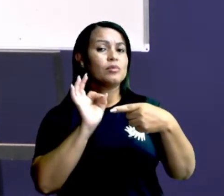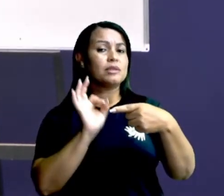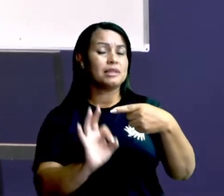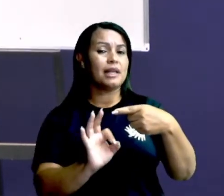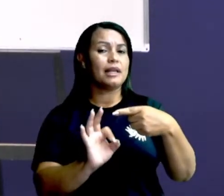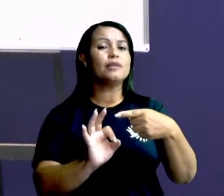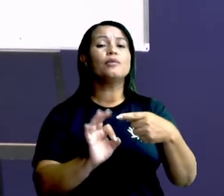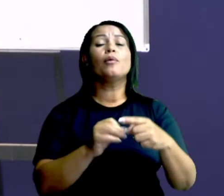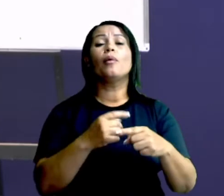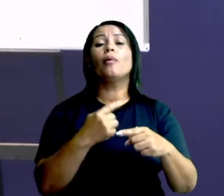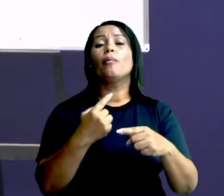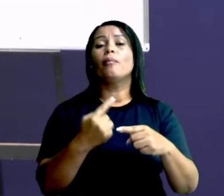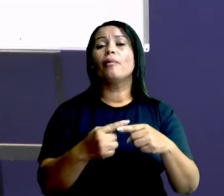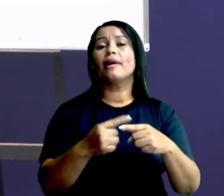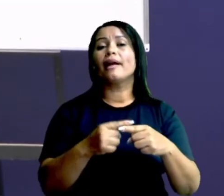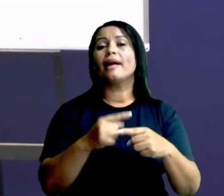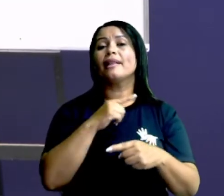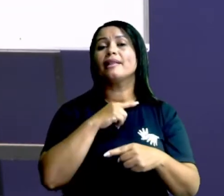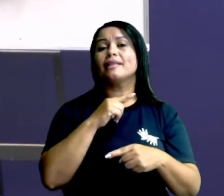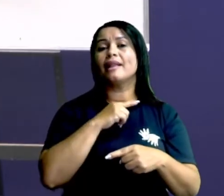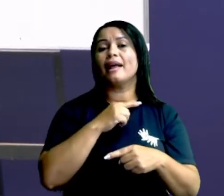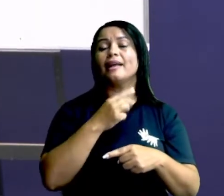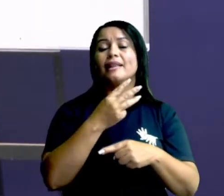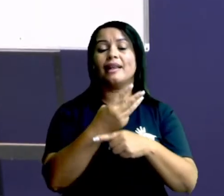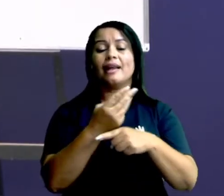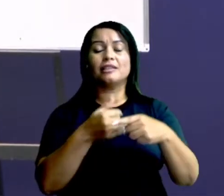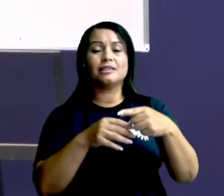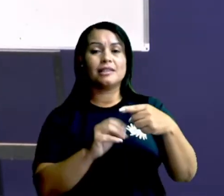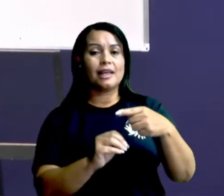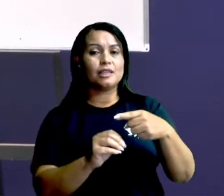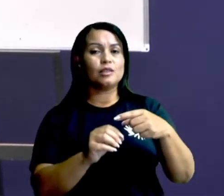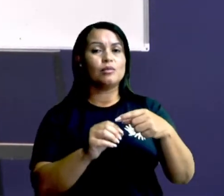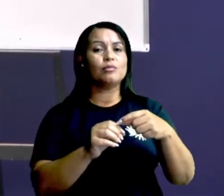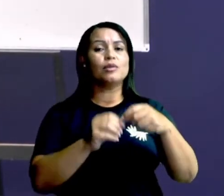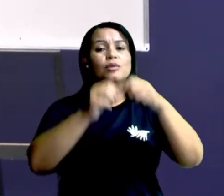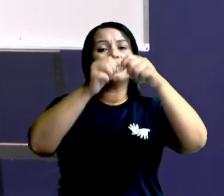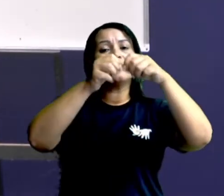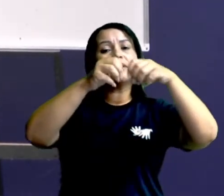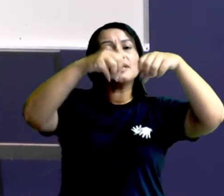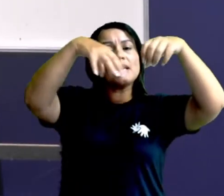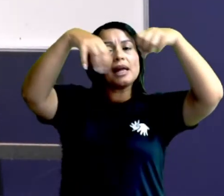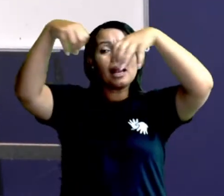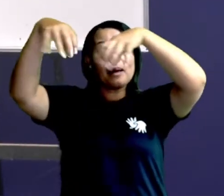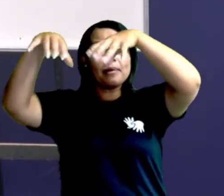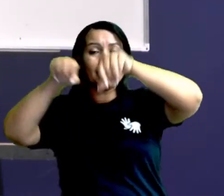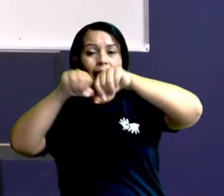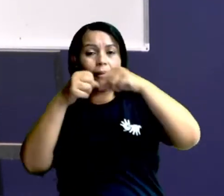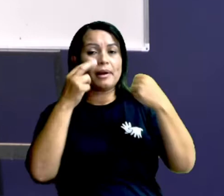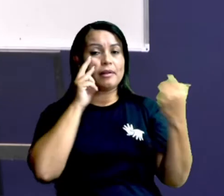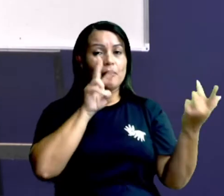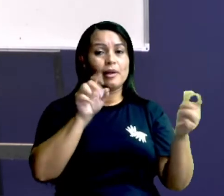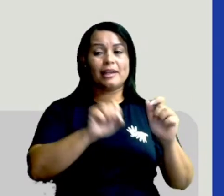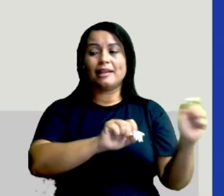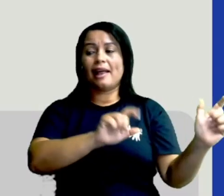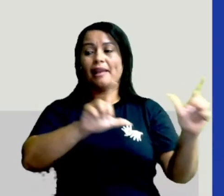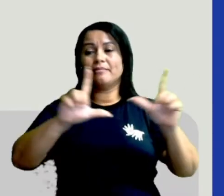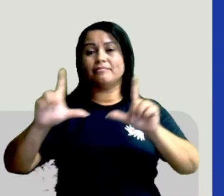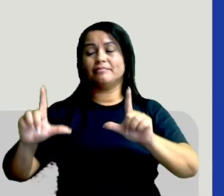Corretamente falando, veio 3 décimos de lâmpadas quebradas. Vamos dar uma olhadinha lá na tela?